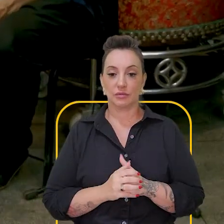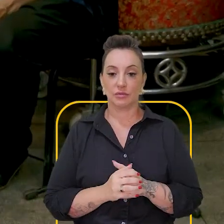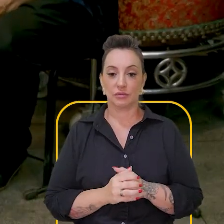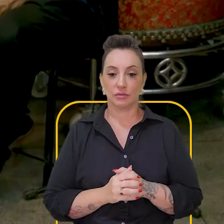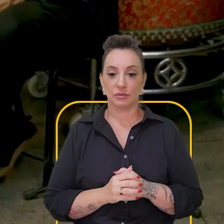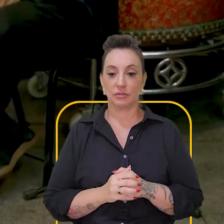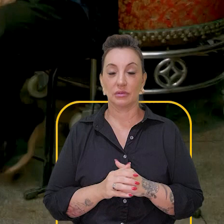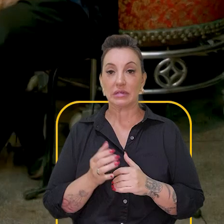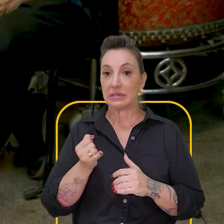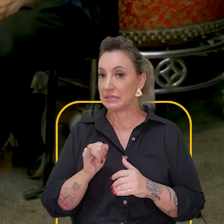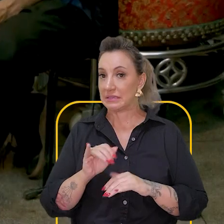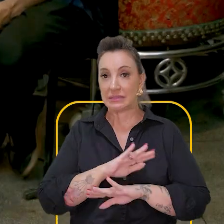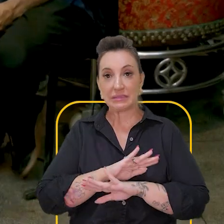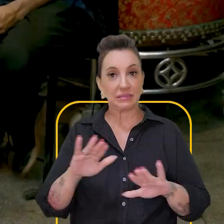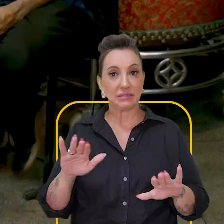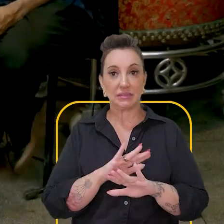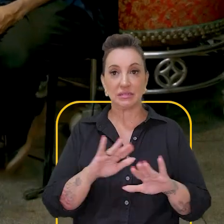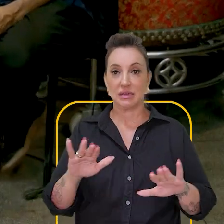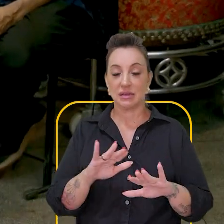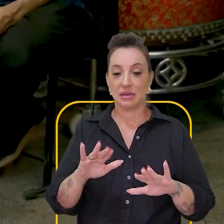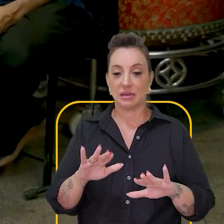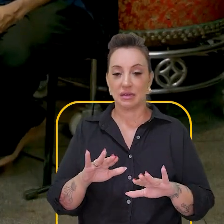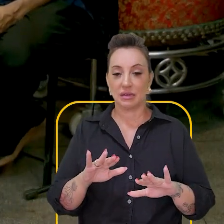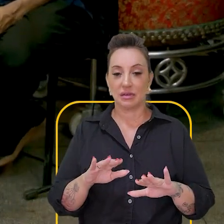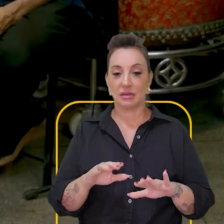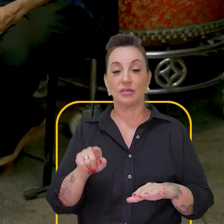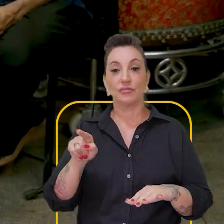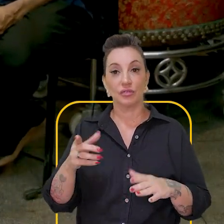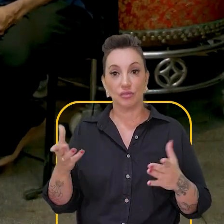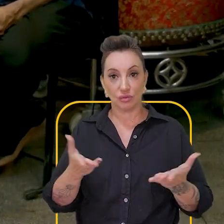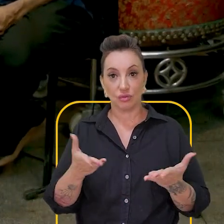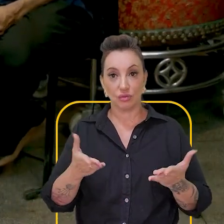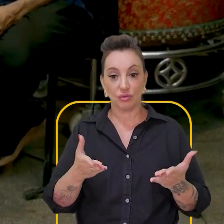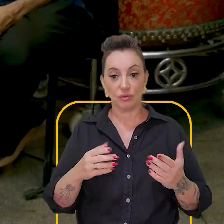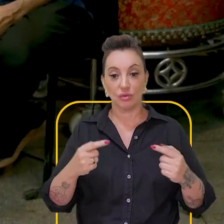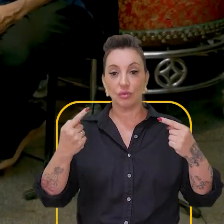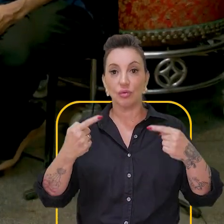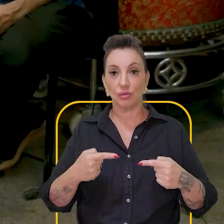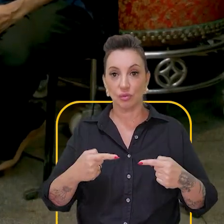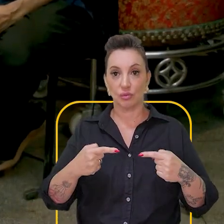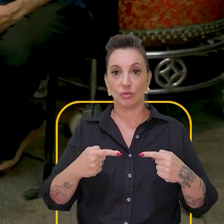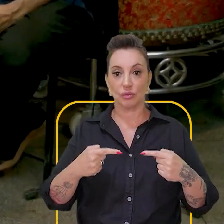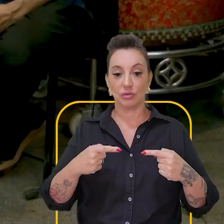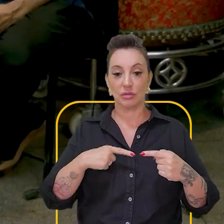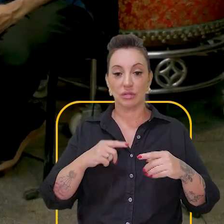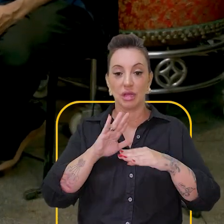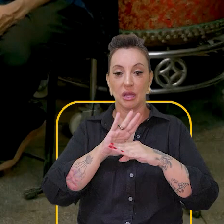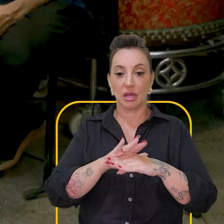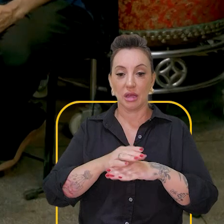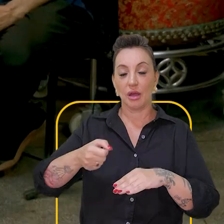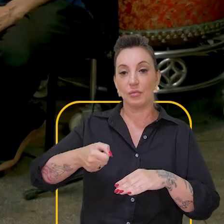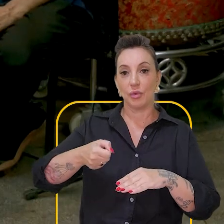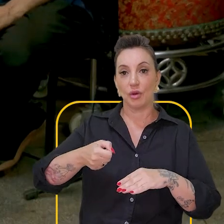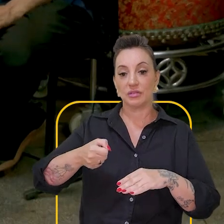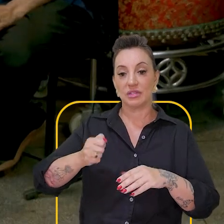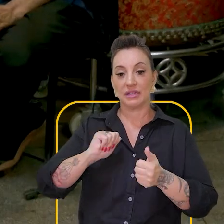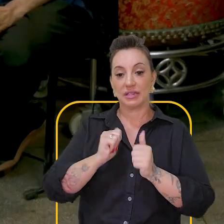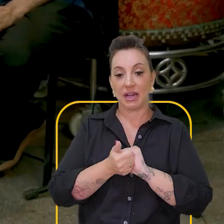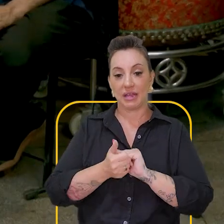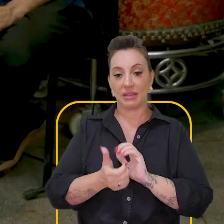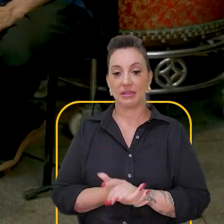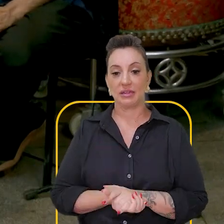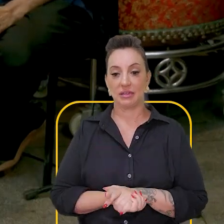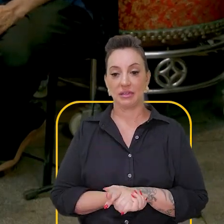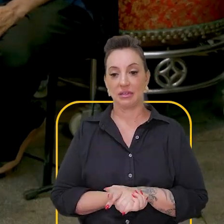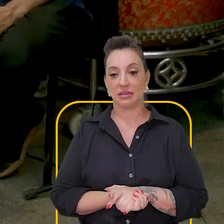tem uma ajuda de bolsa atleta é que tá paralisada né Tá paralisada então eu ia falar agora eu não sei como é que tá então